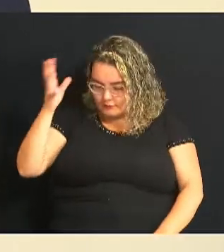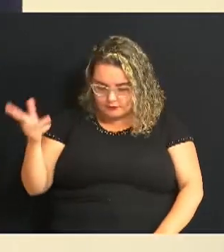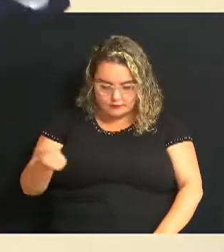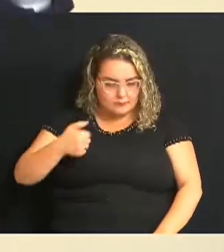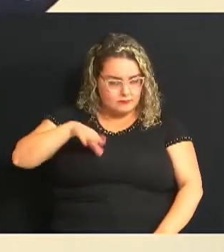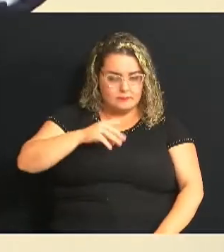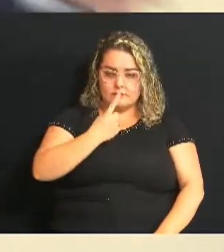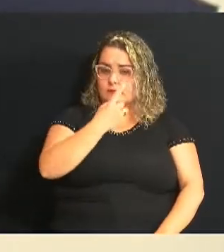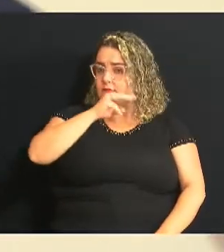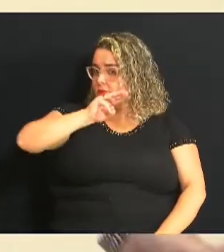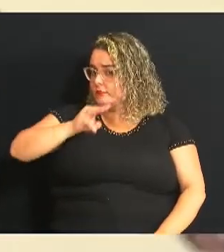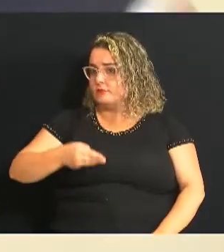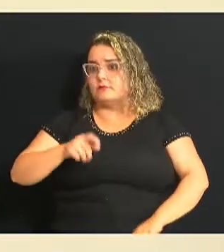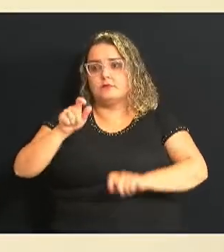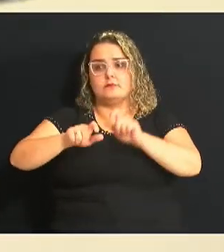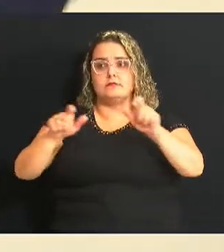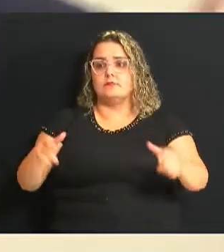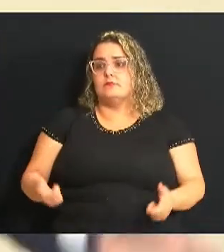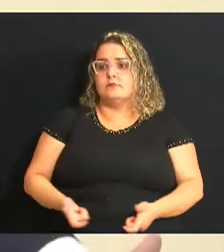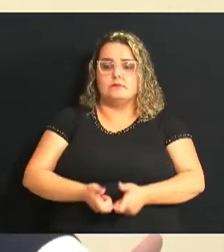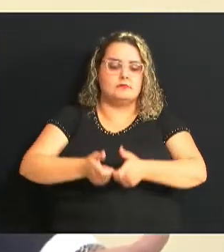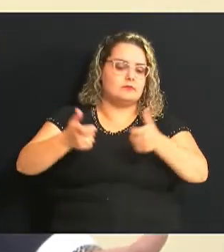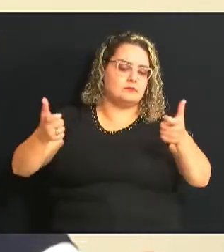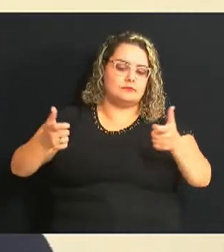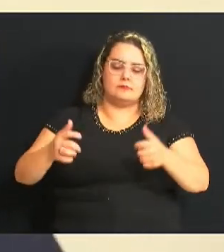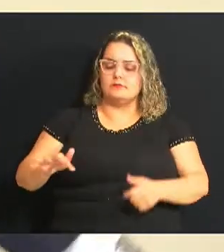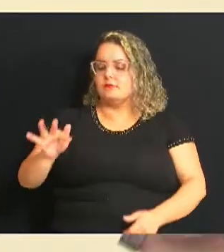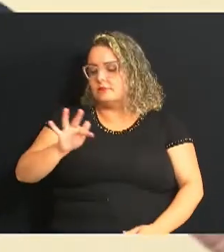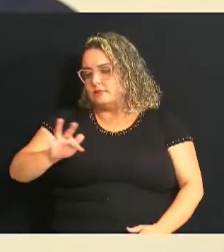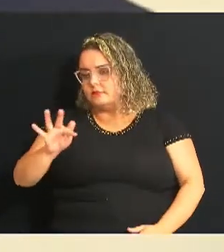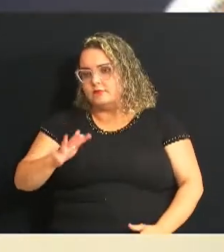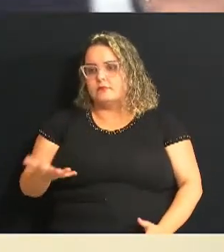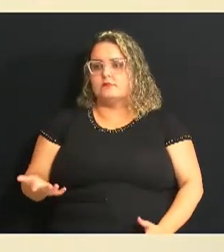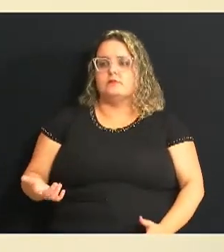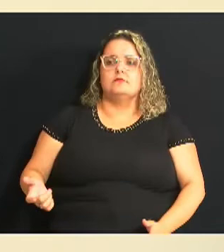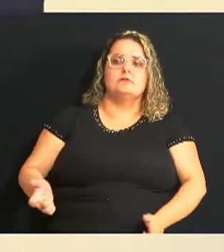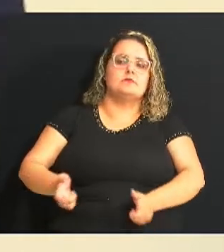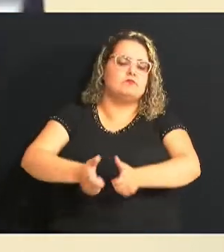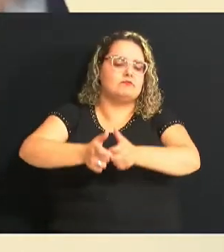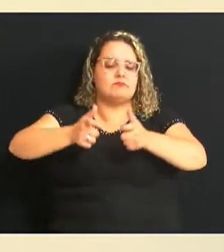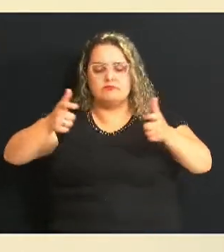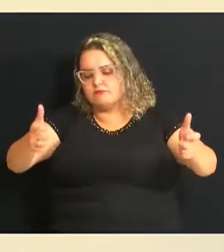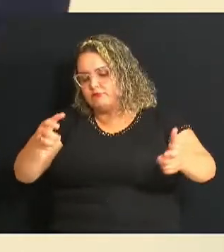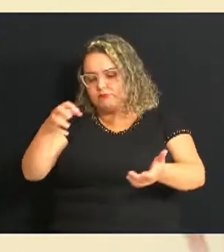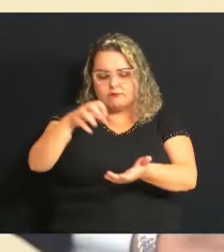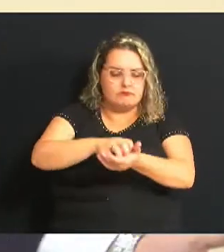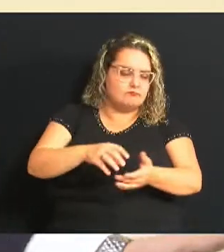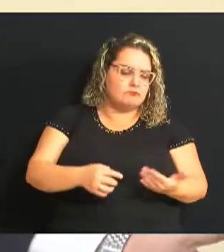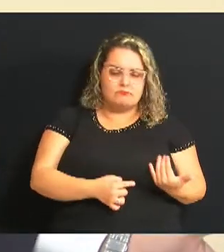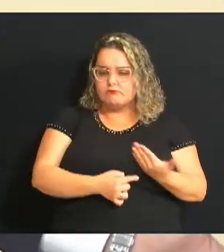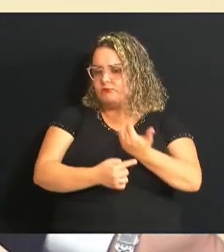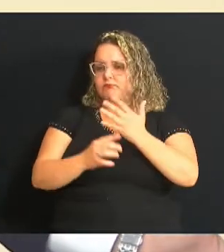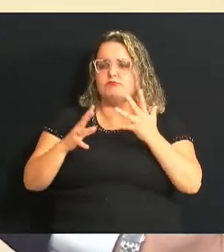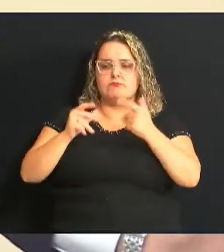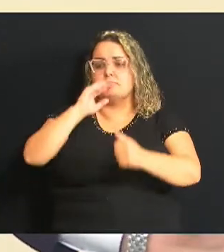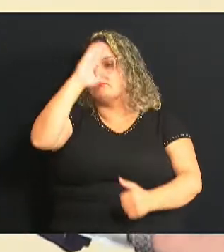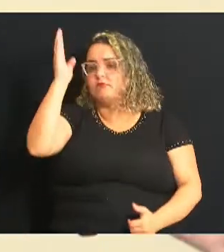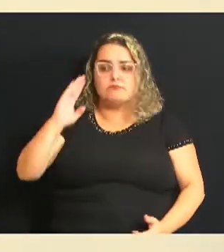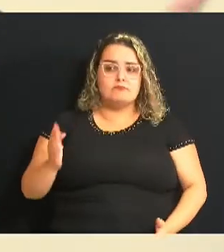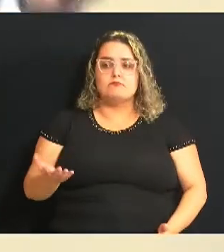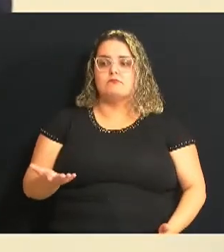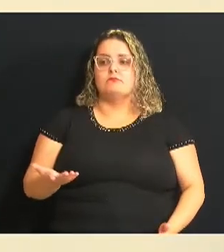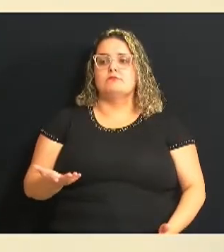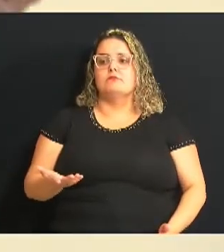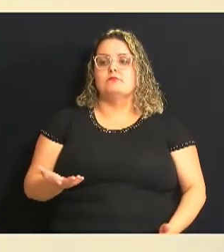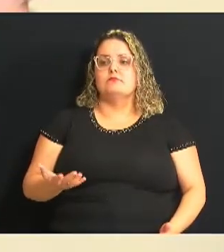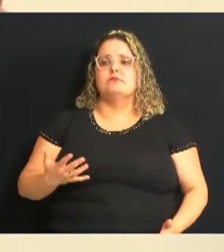pessoas. A nossa cidade tem as maiores universidades, é um dos maiores centros tecnológicos do Brasil. Eu